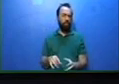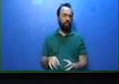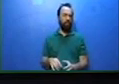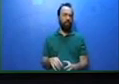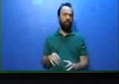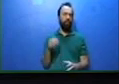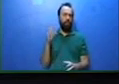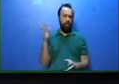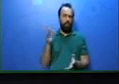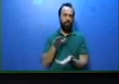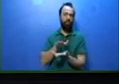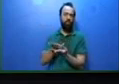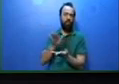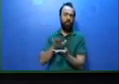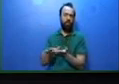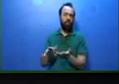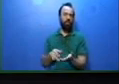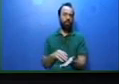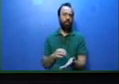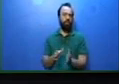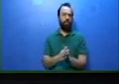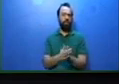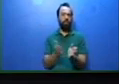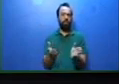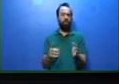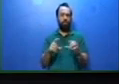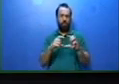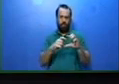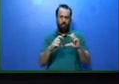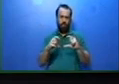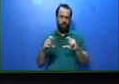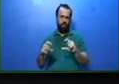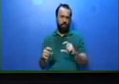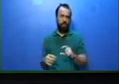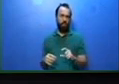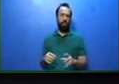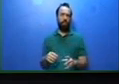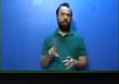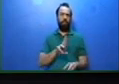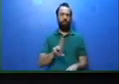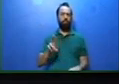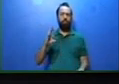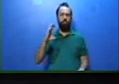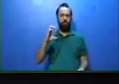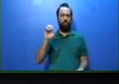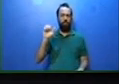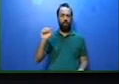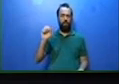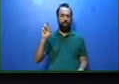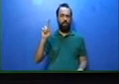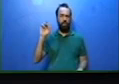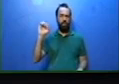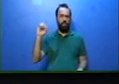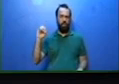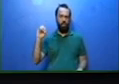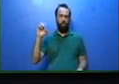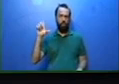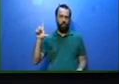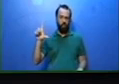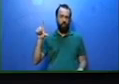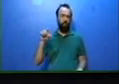quadrinhos, Carol, que conta muitas aventuras de uma menina dotada de uma inteligência